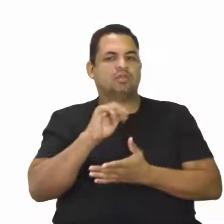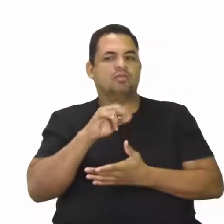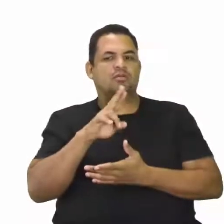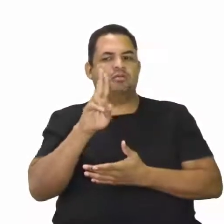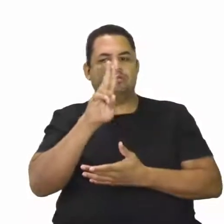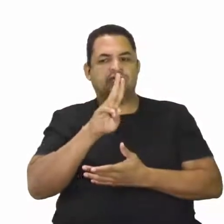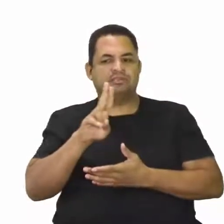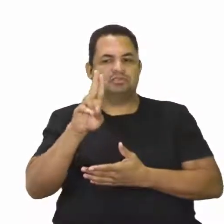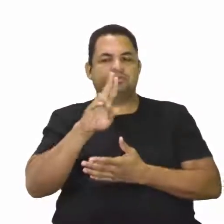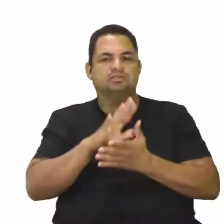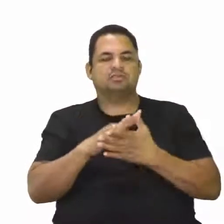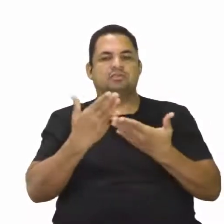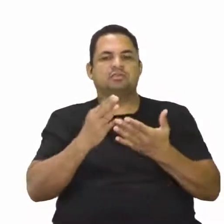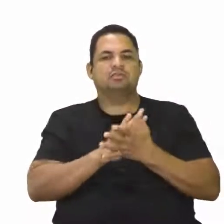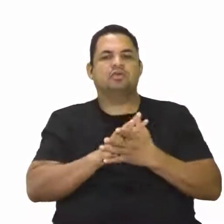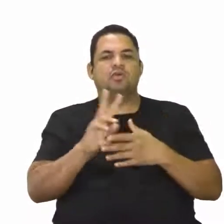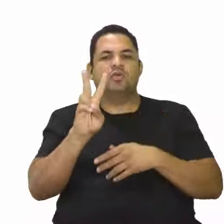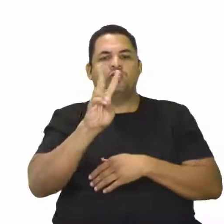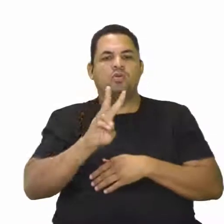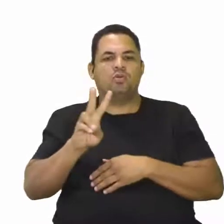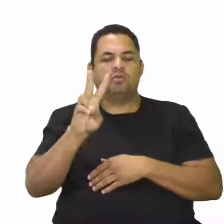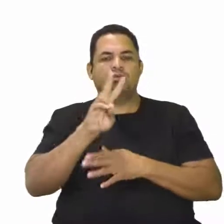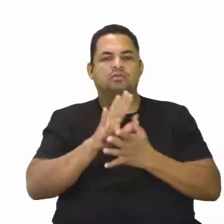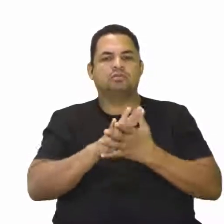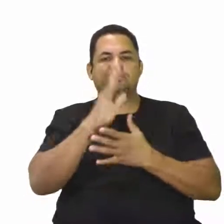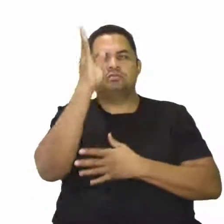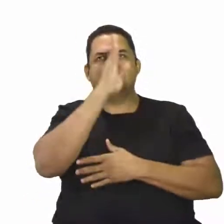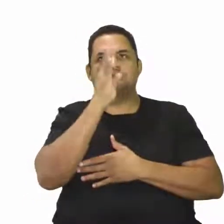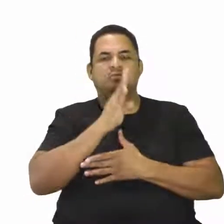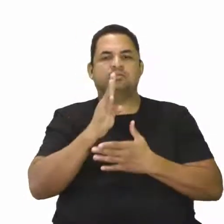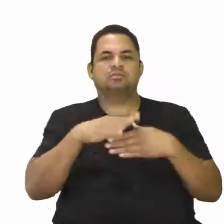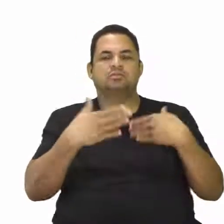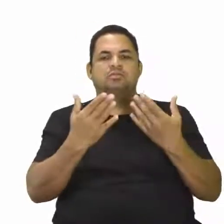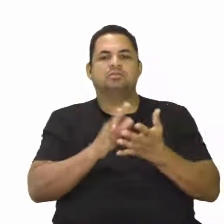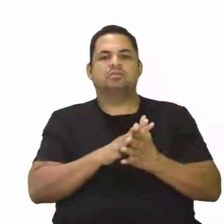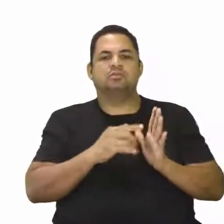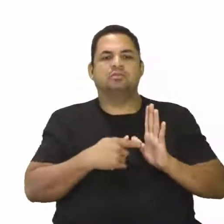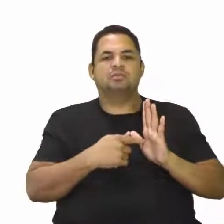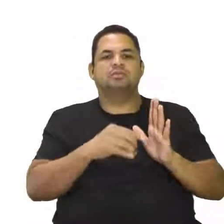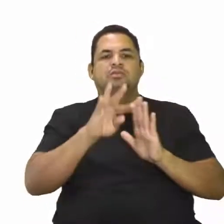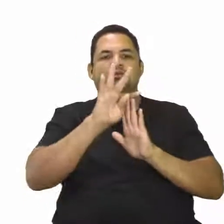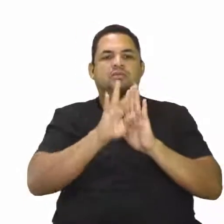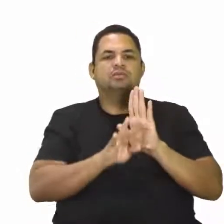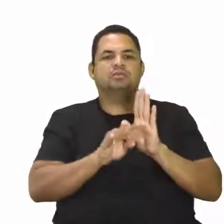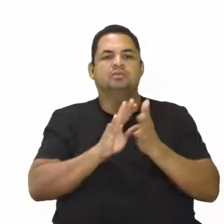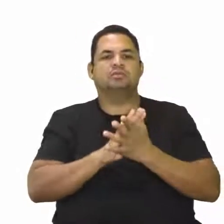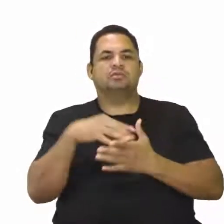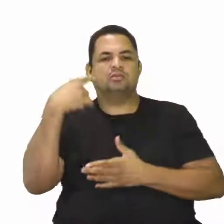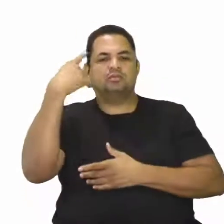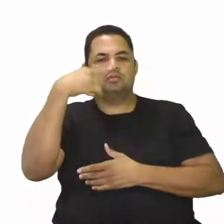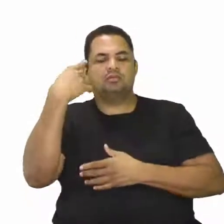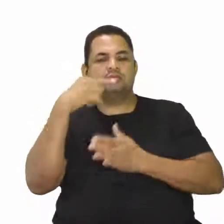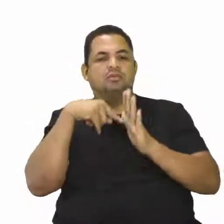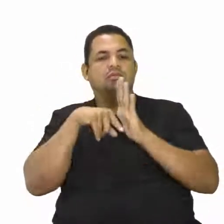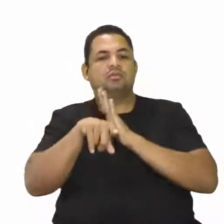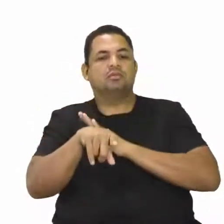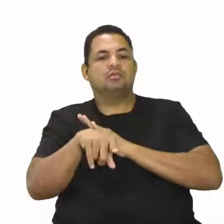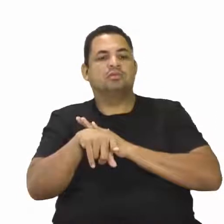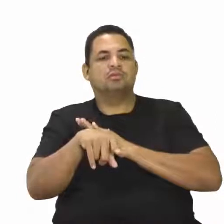universidade. Os vestibulares pelo Brasil afora trazem textos em espanhol e a